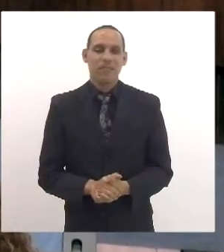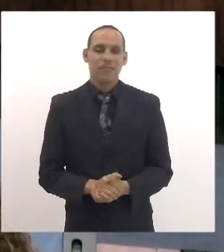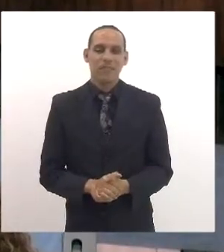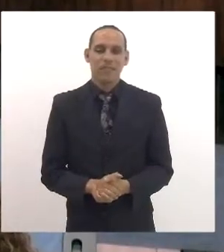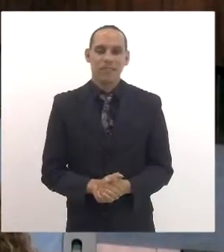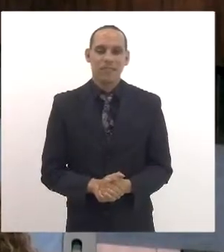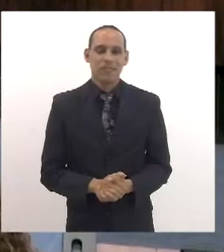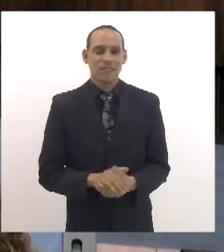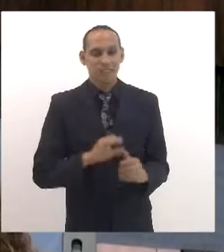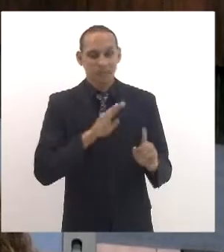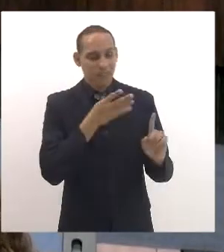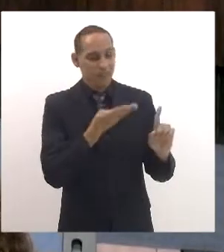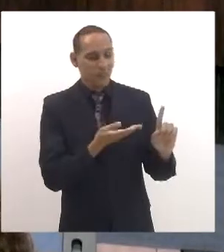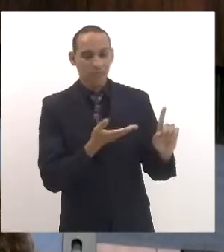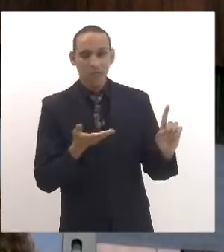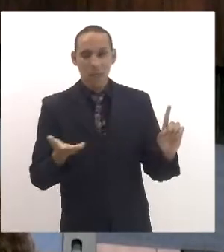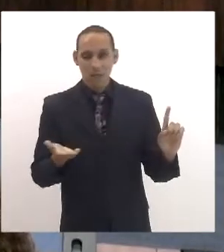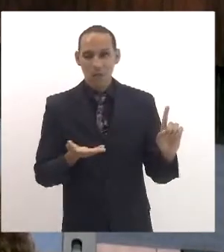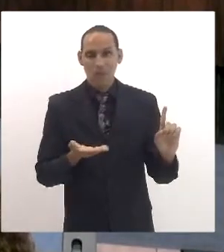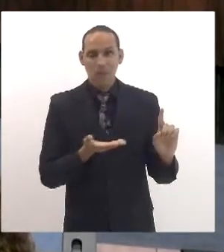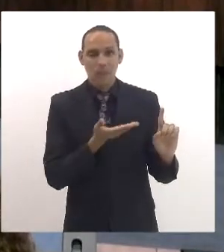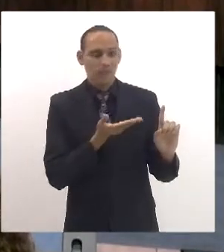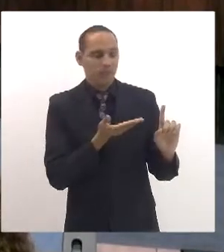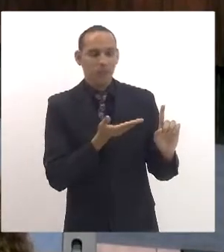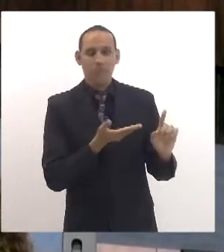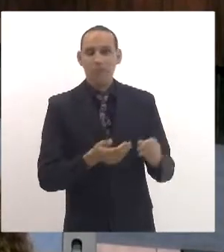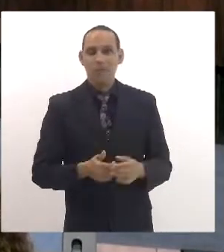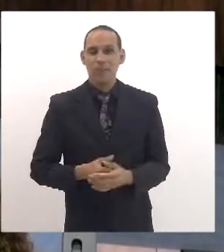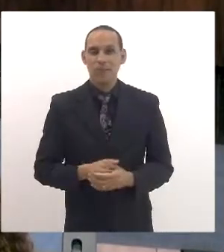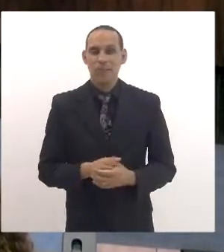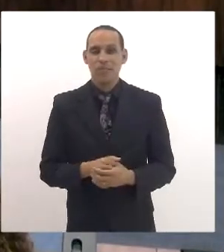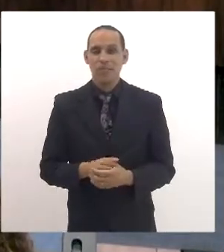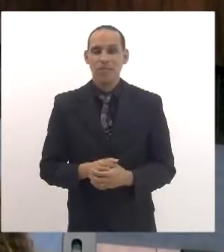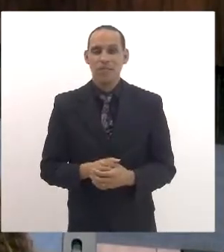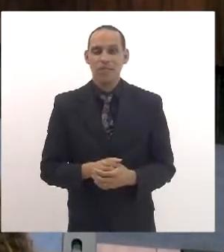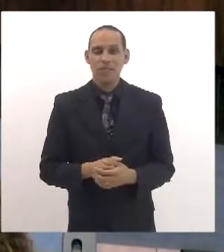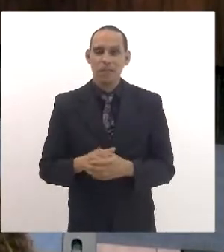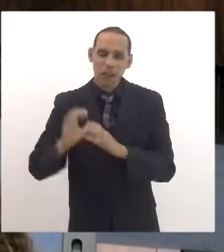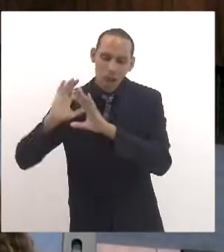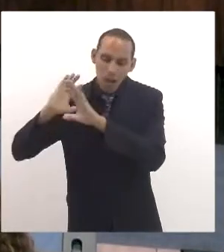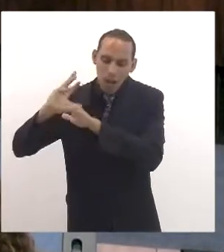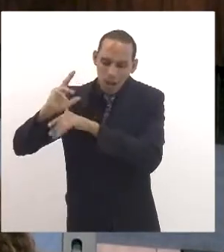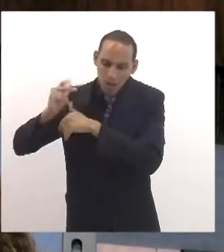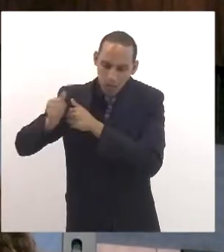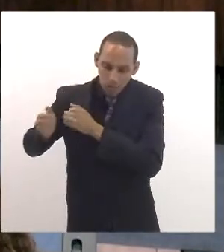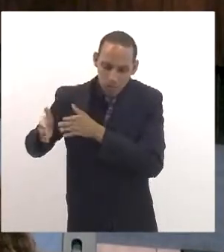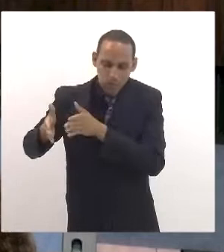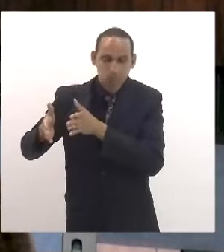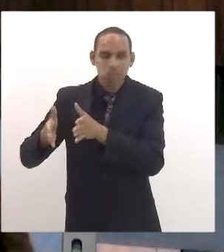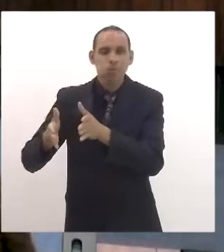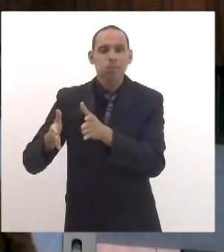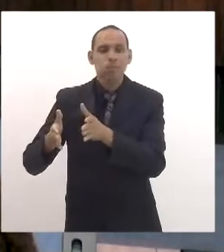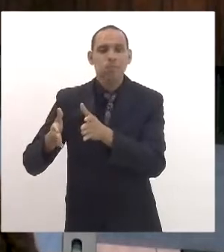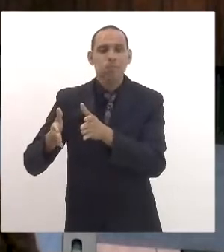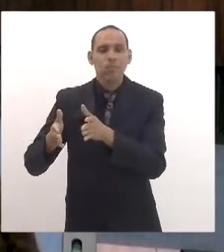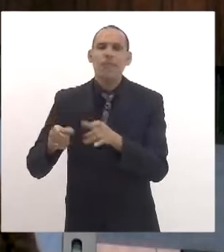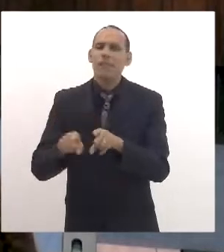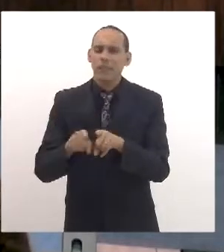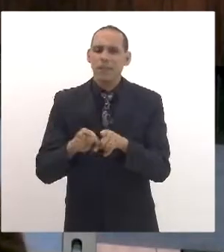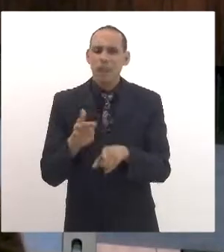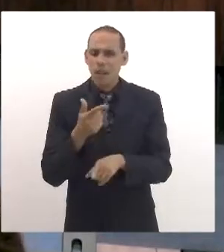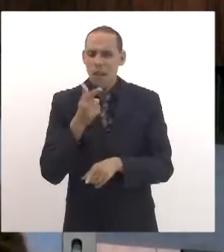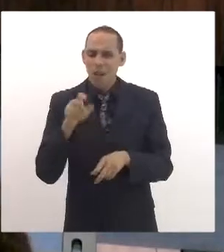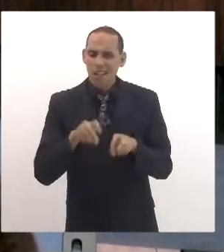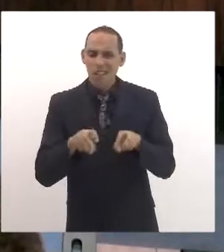O nosso homenageado de hoje, ele tem uma trajetória, e acredito que os outros colegas da mesa também